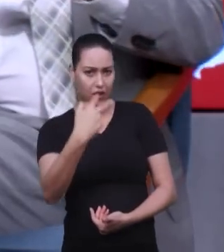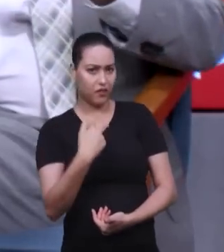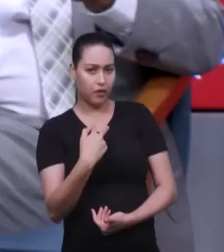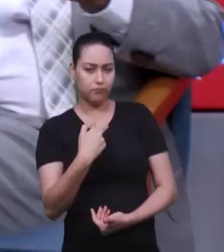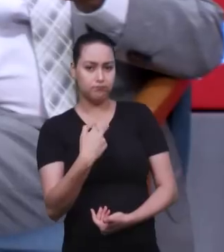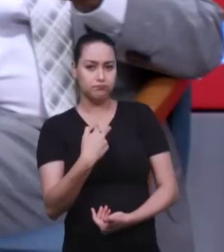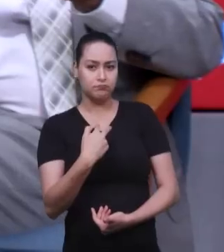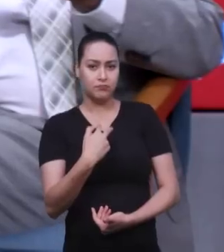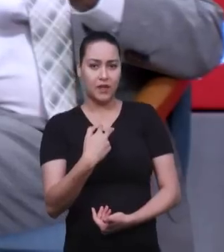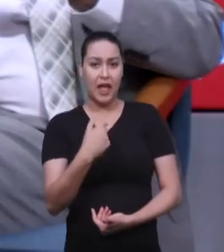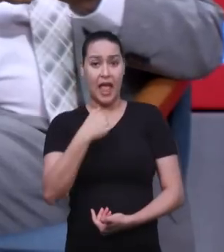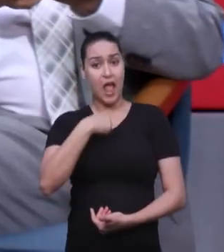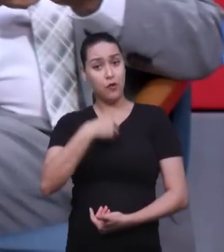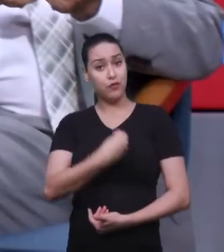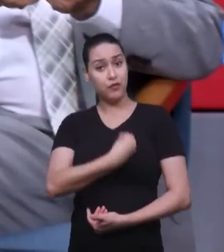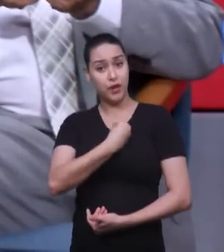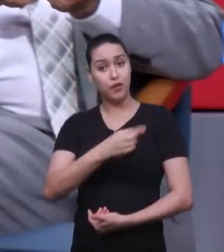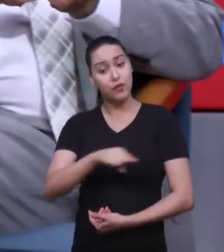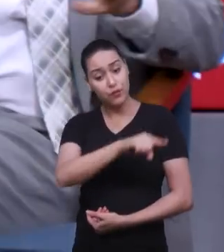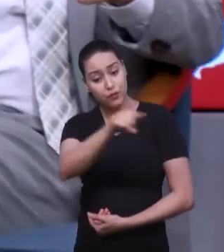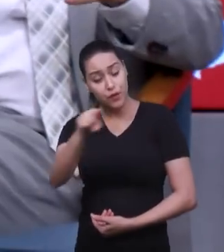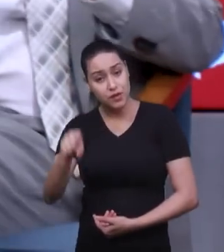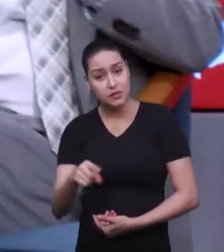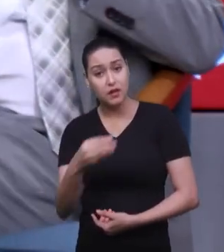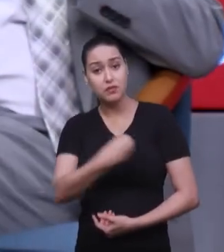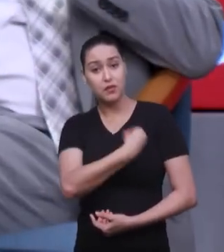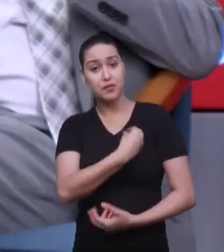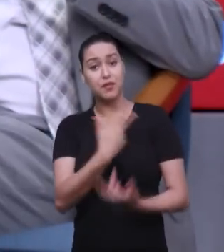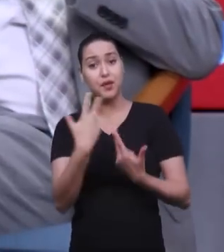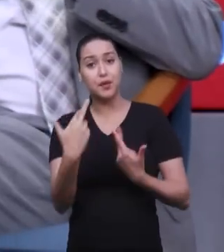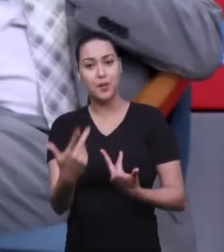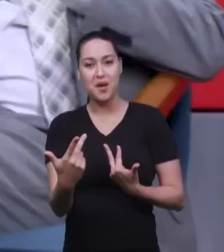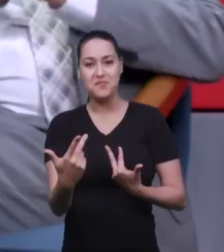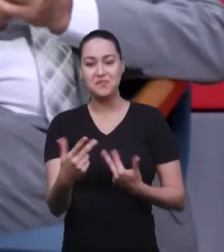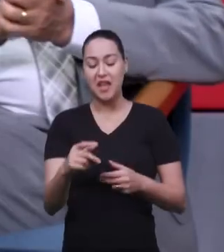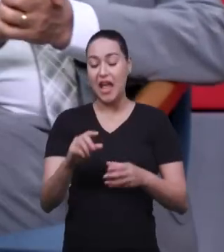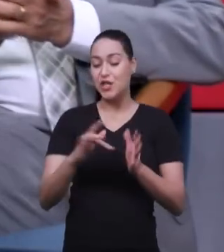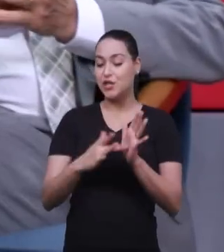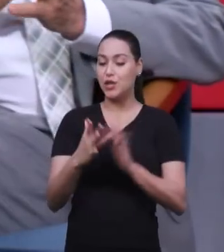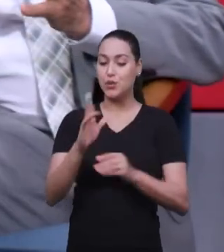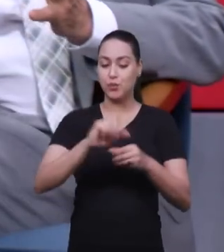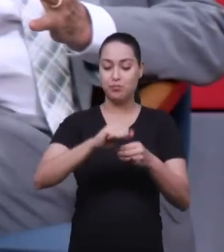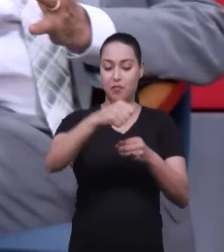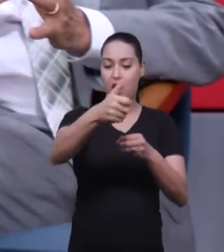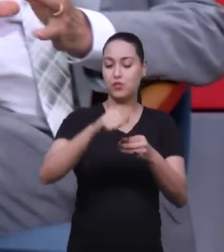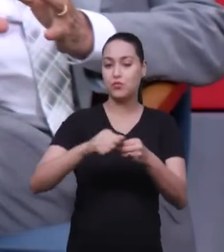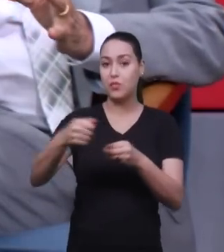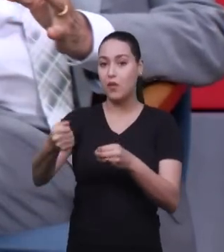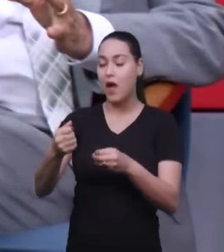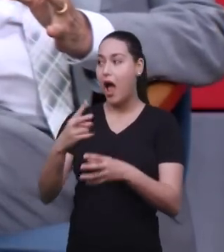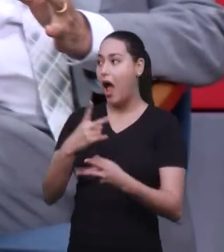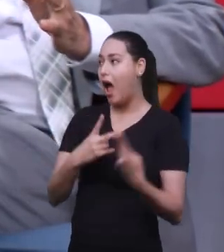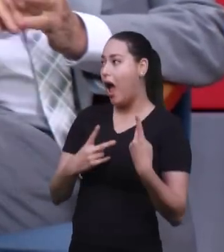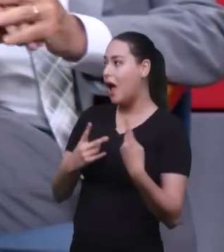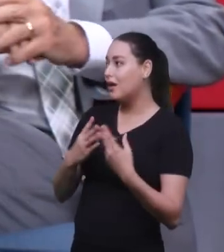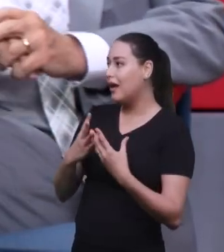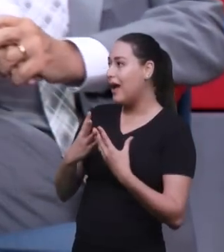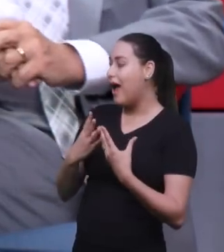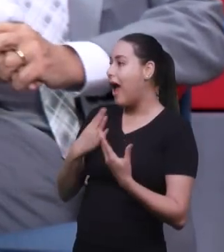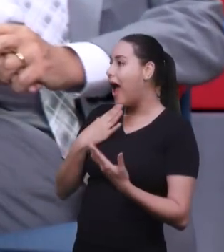Quando Jesus partiu o pão, eles reconheceram Jesus e ficaram maravilhados, e Jesus